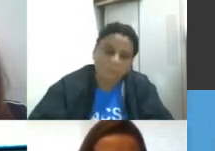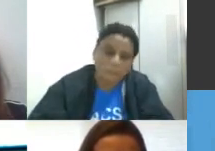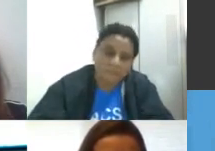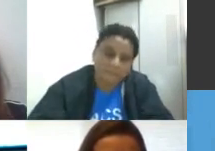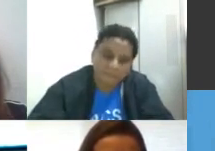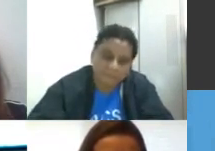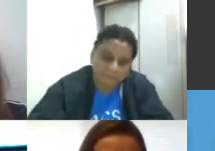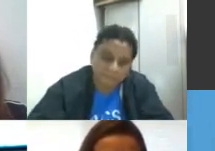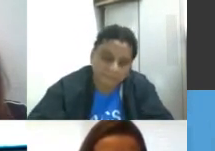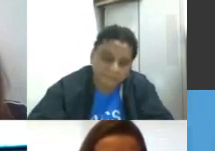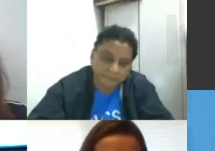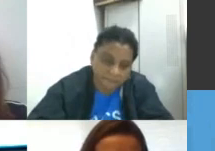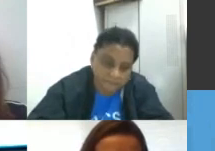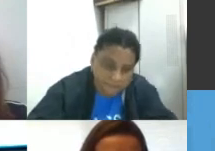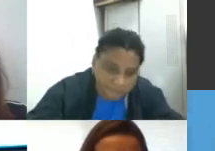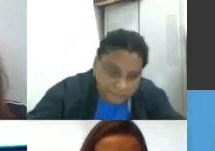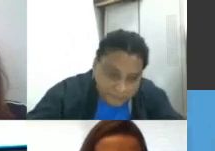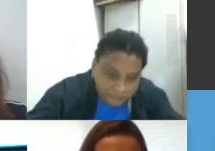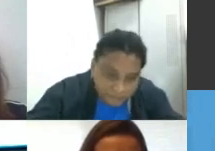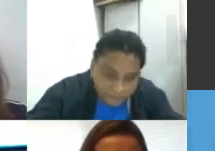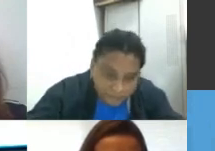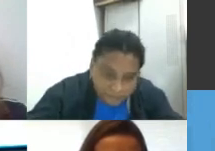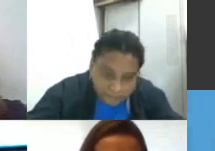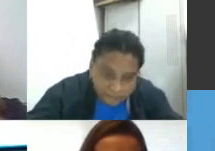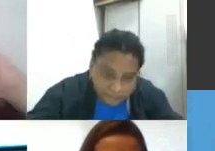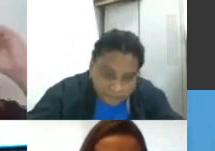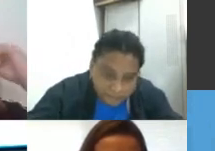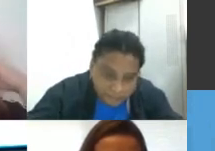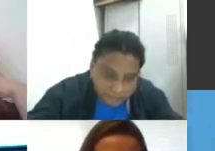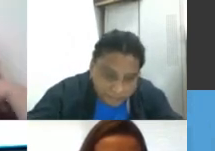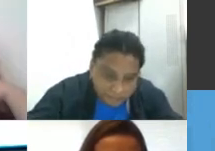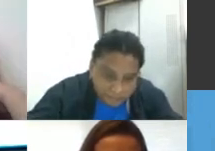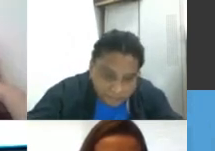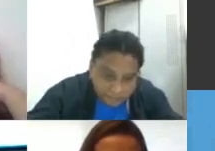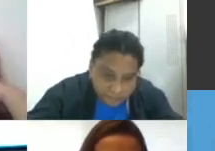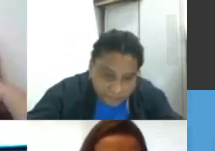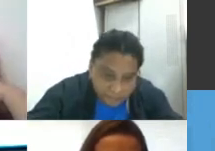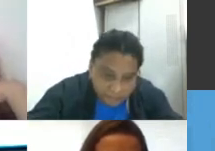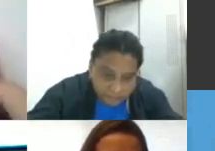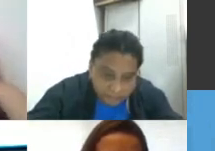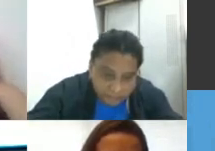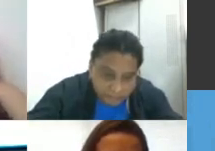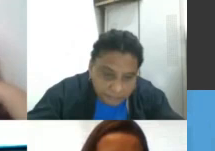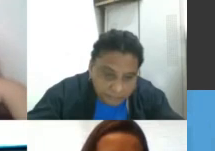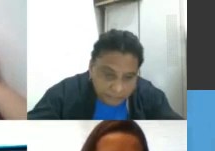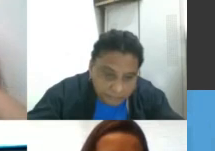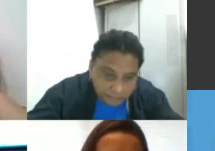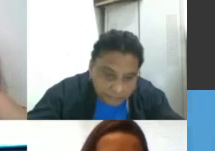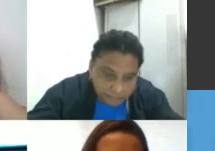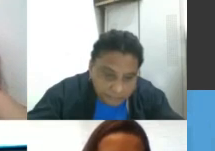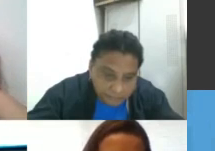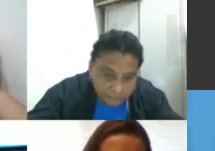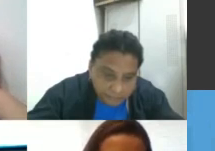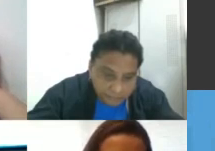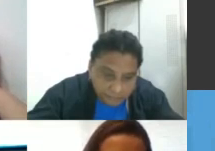e ela disse que o diagnóstico foi por mantum lembrando que tirando criança a maioria dos casos não é recomendado o PPD para diagnóstico